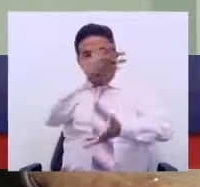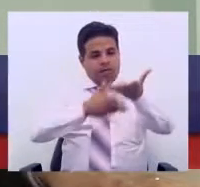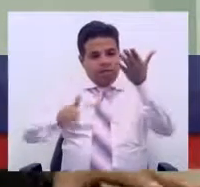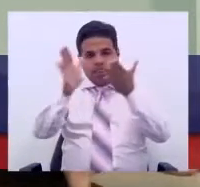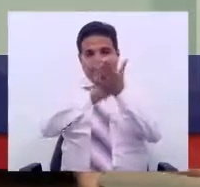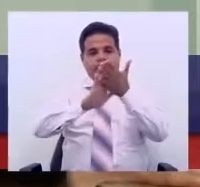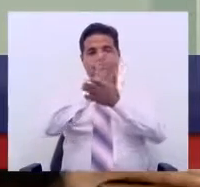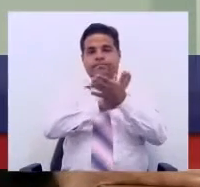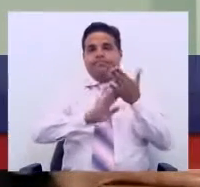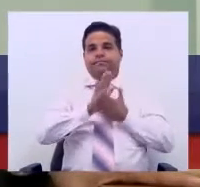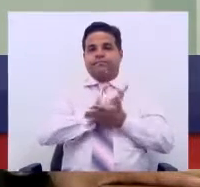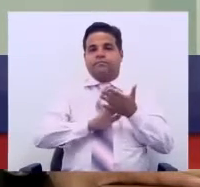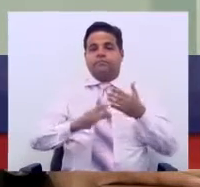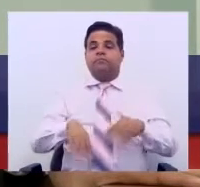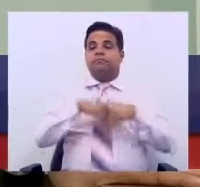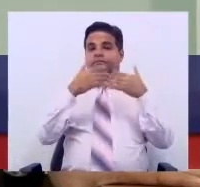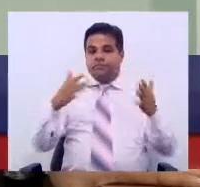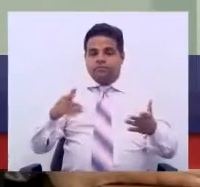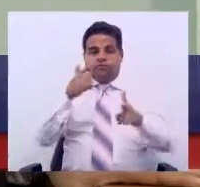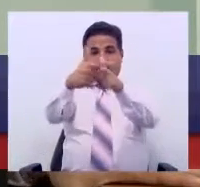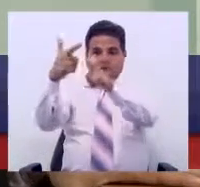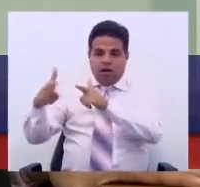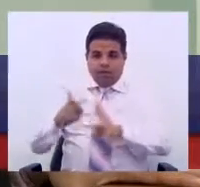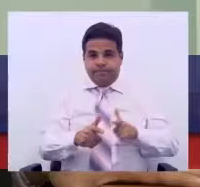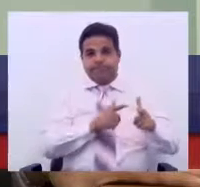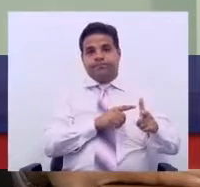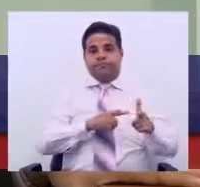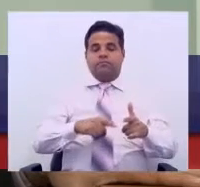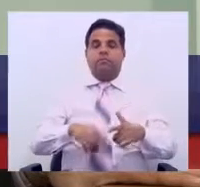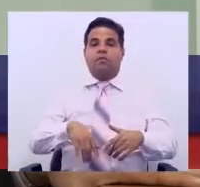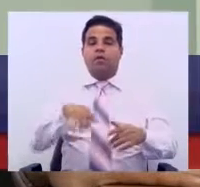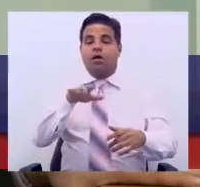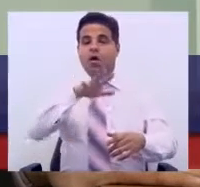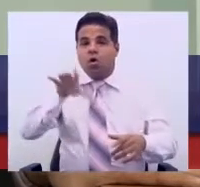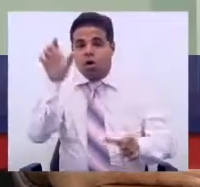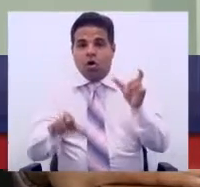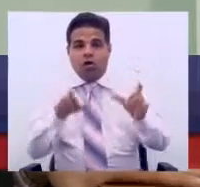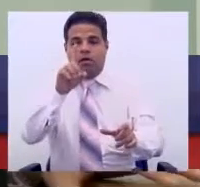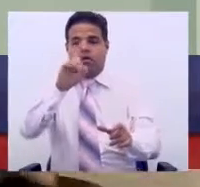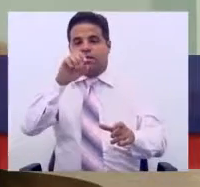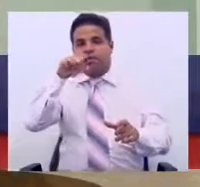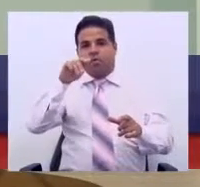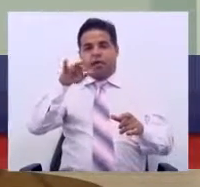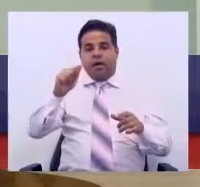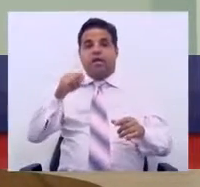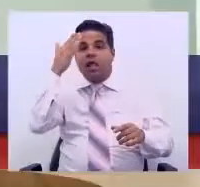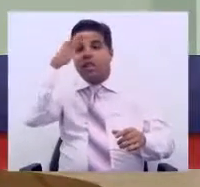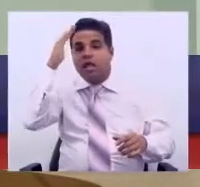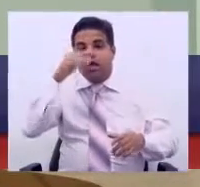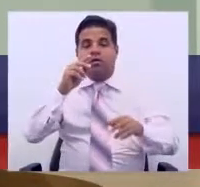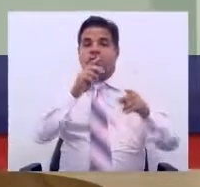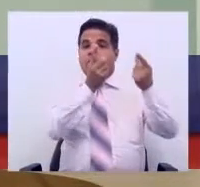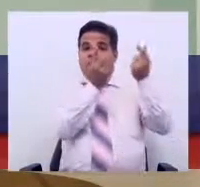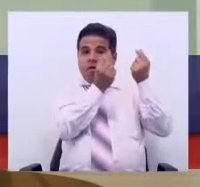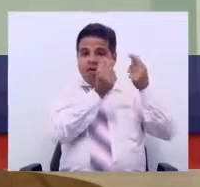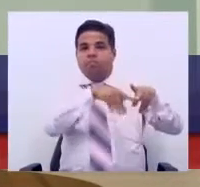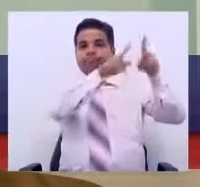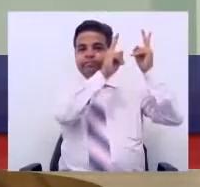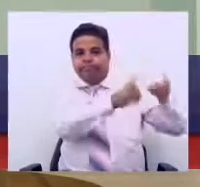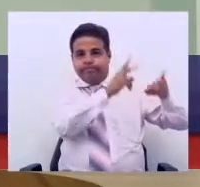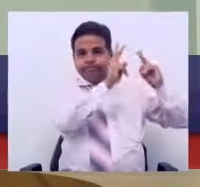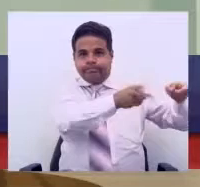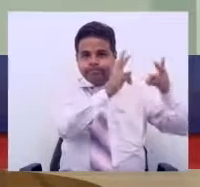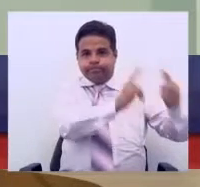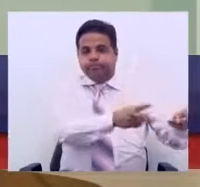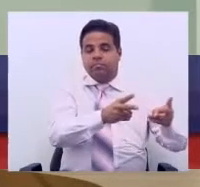não compactua com esta situação. O Democrata entende que o valor tem que ser mantido da forma que